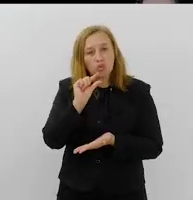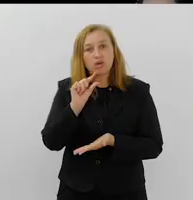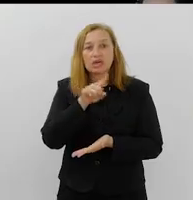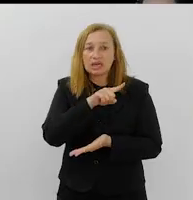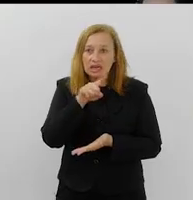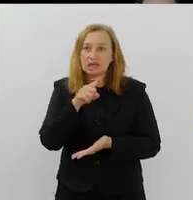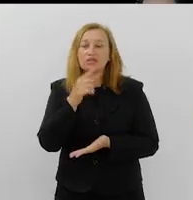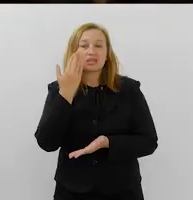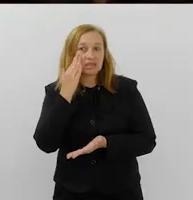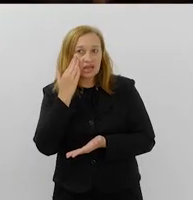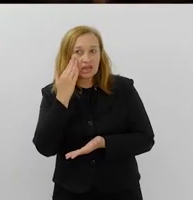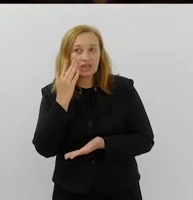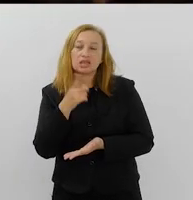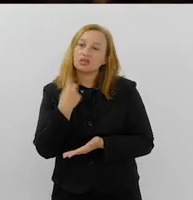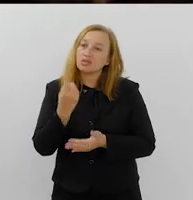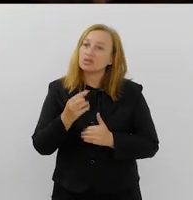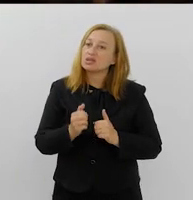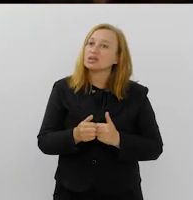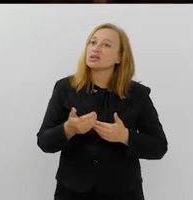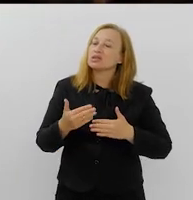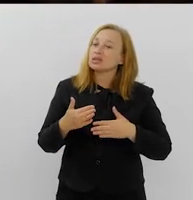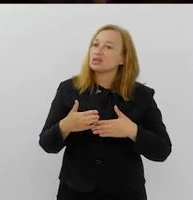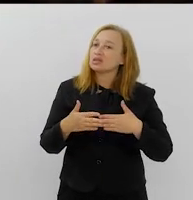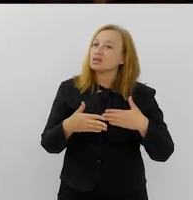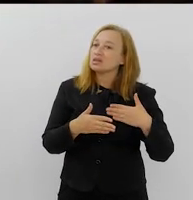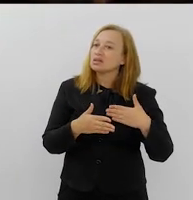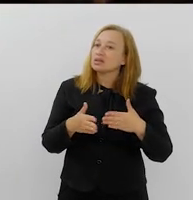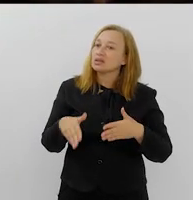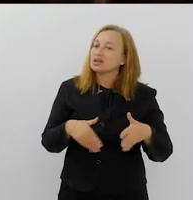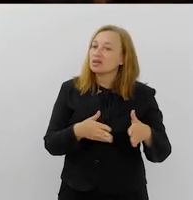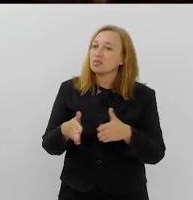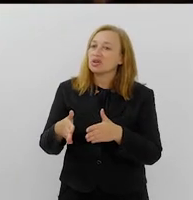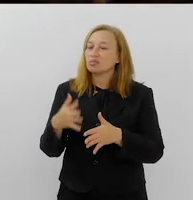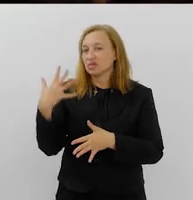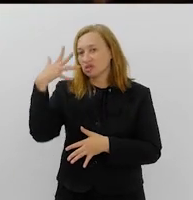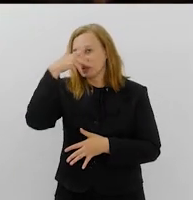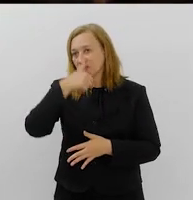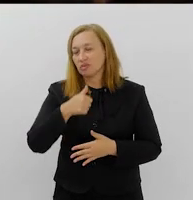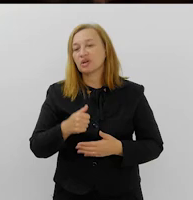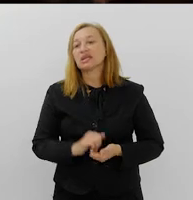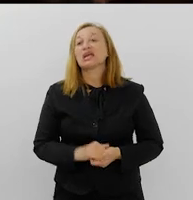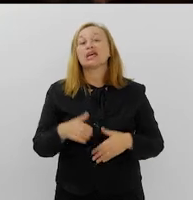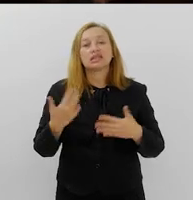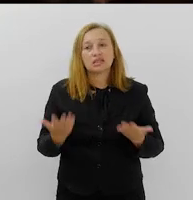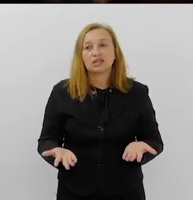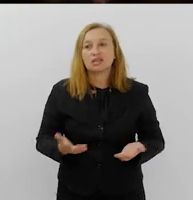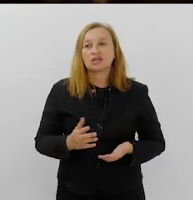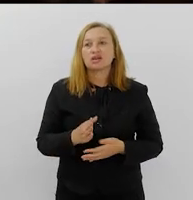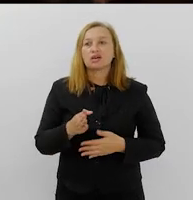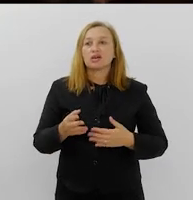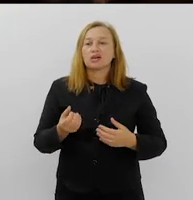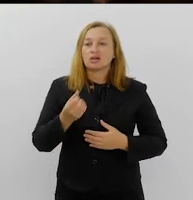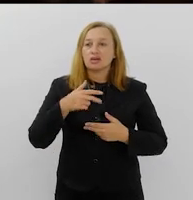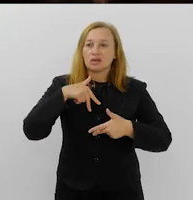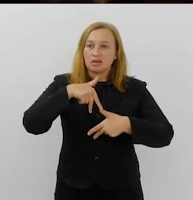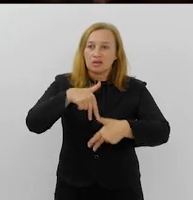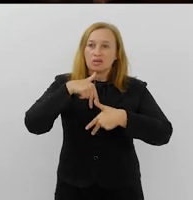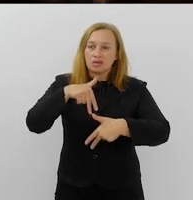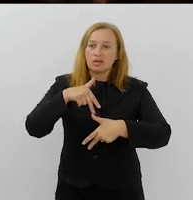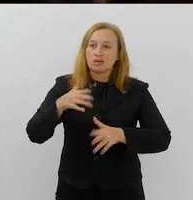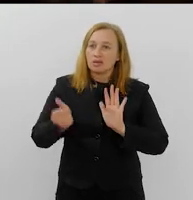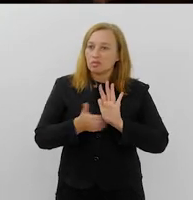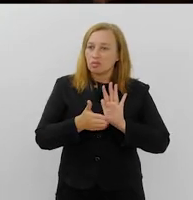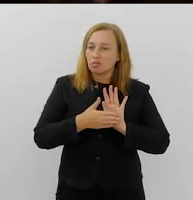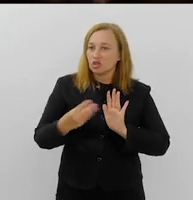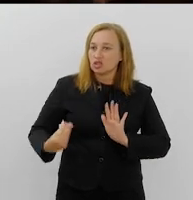pouco, né? E eles entendem e a gente caminha, né, de uma forma bonita. Então, a Umbanda